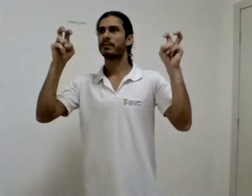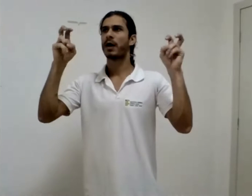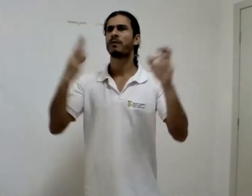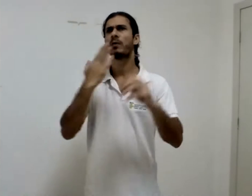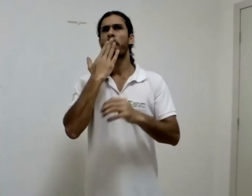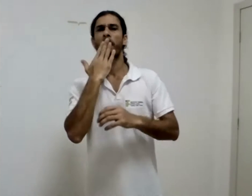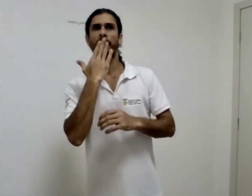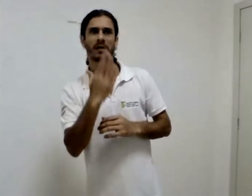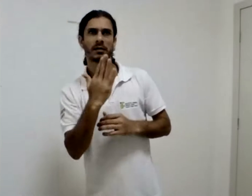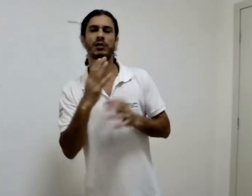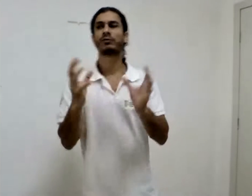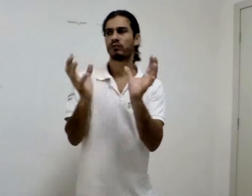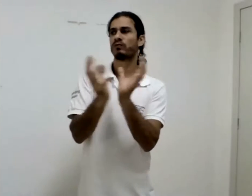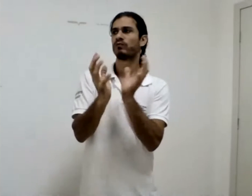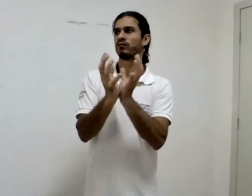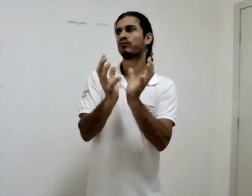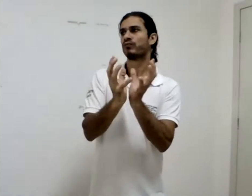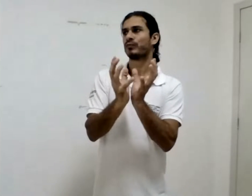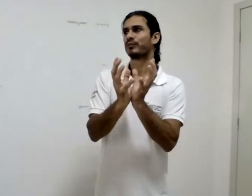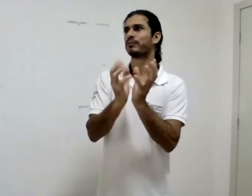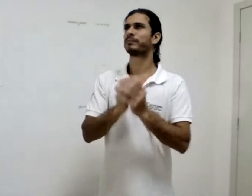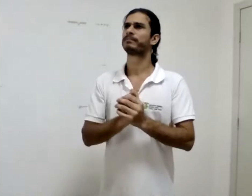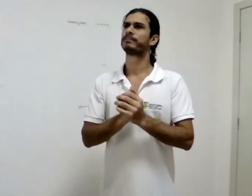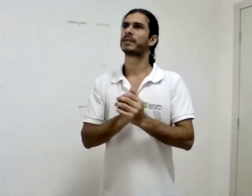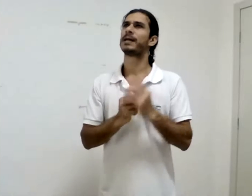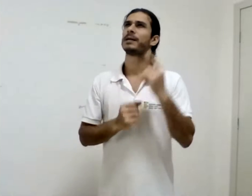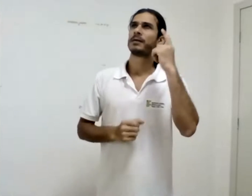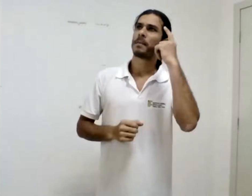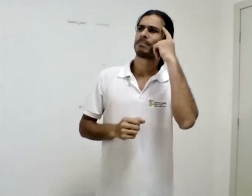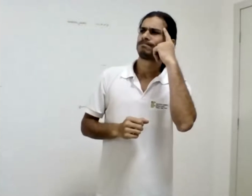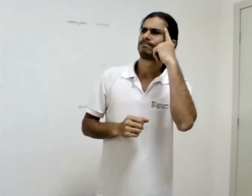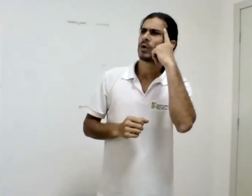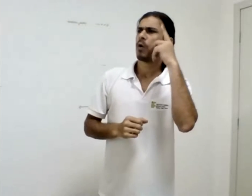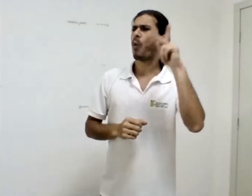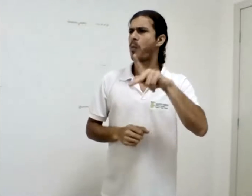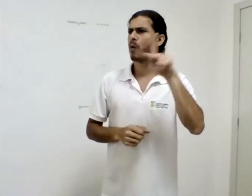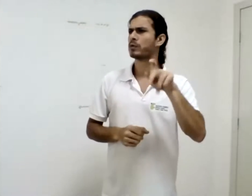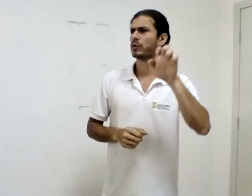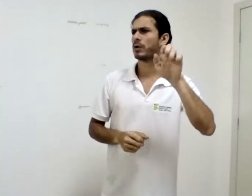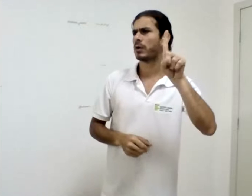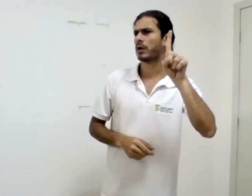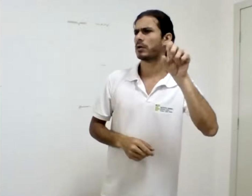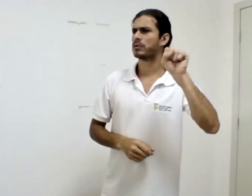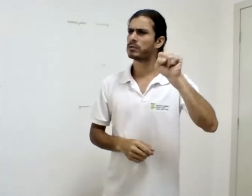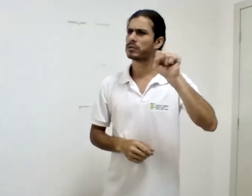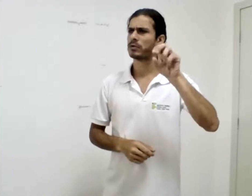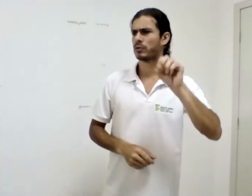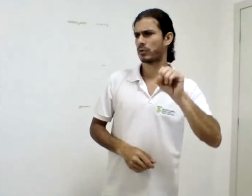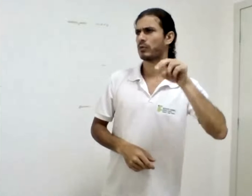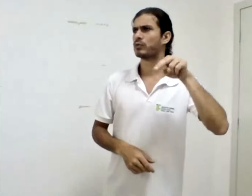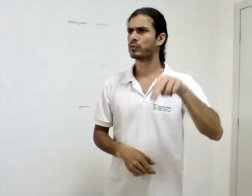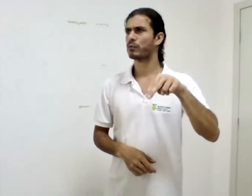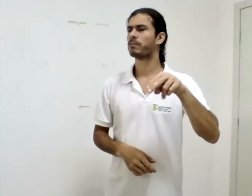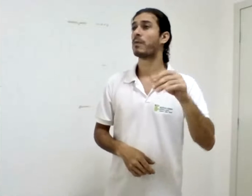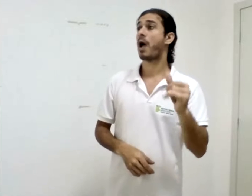grupo, e aí a gente pediu ao professor Edson que fizesse esse contato para você. Seu nome foi muito sugerido para que falasse